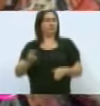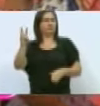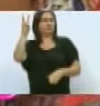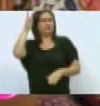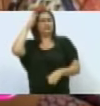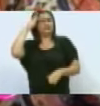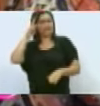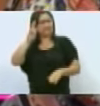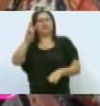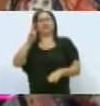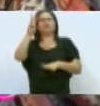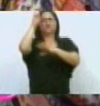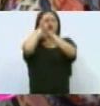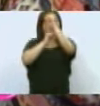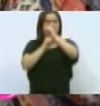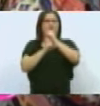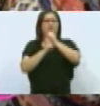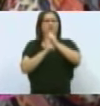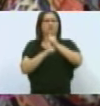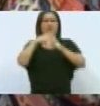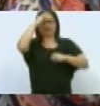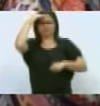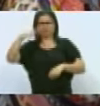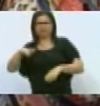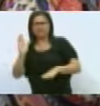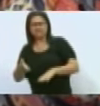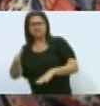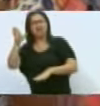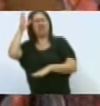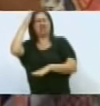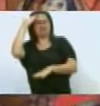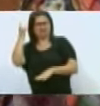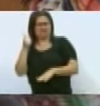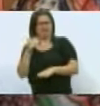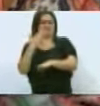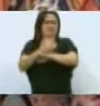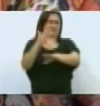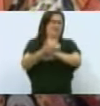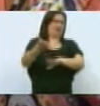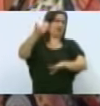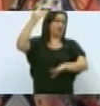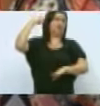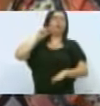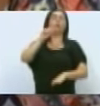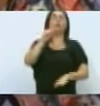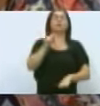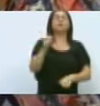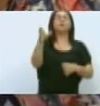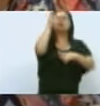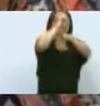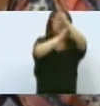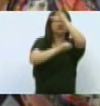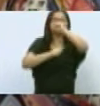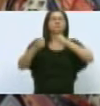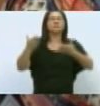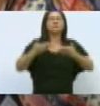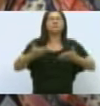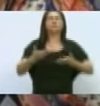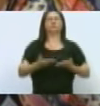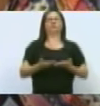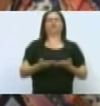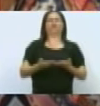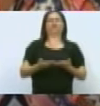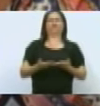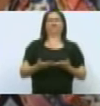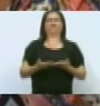Aí todo mundo já está mais avançado. Lógico, o pessoal já está mais treinado agora. Mas o que, que a senhora já aprendeu a fazer? Ah, mas,